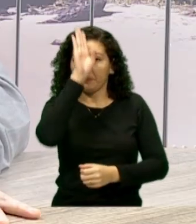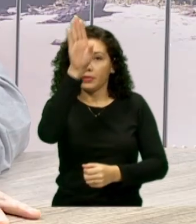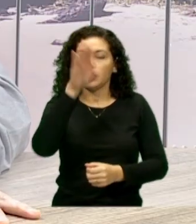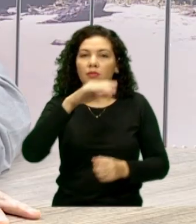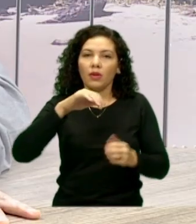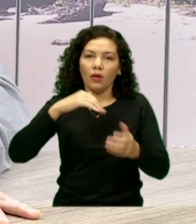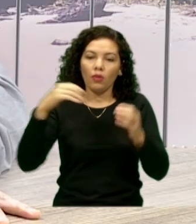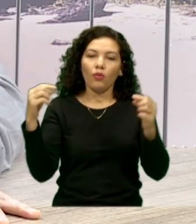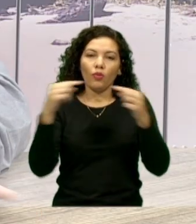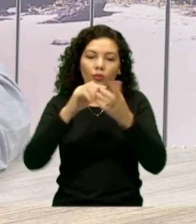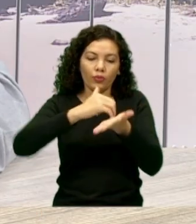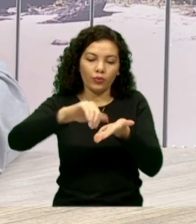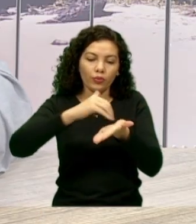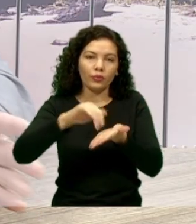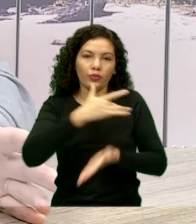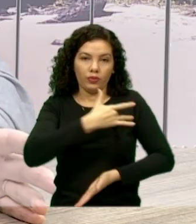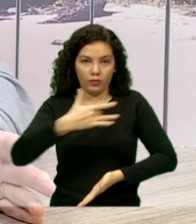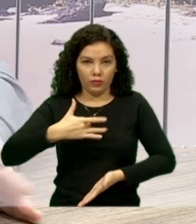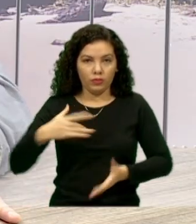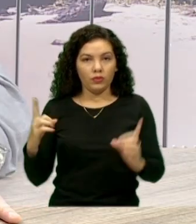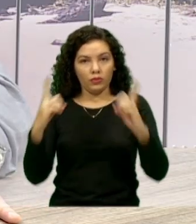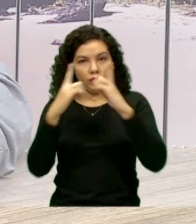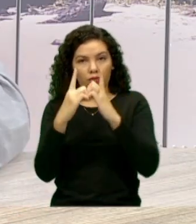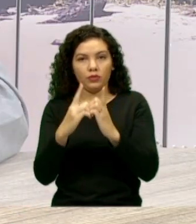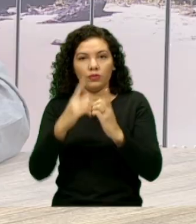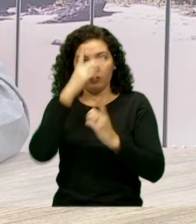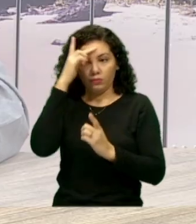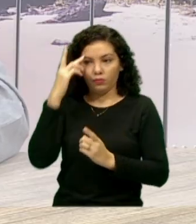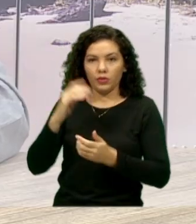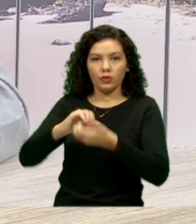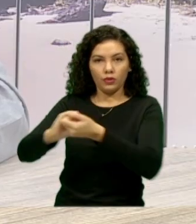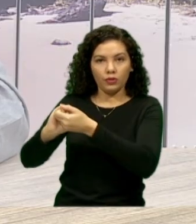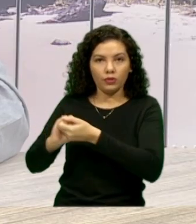da Secretaria de Saúde, o atendimento ao público.